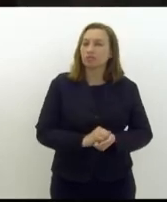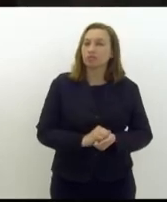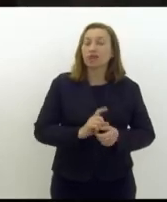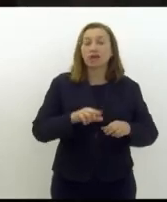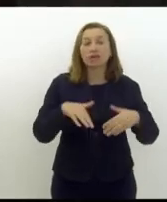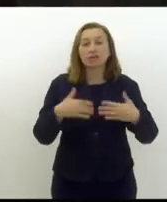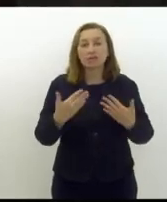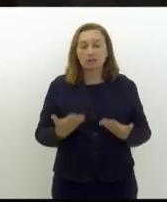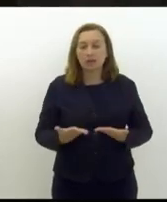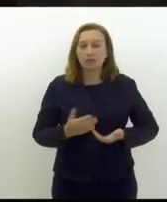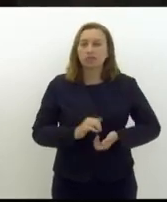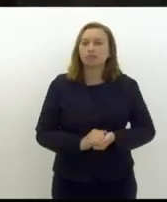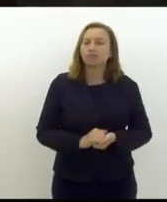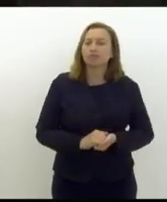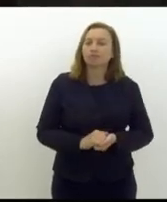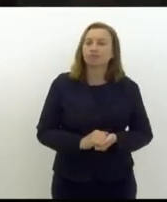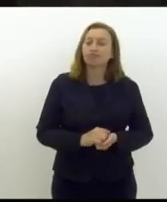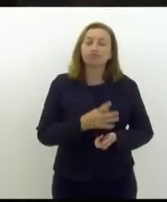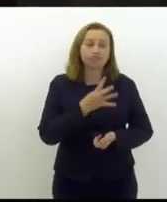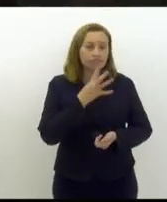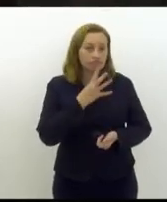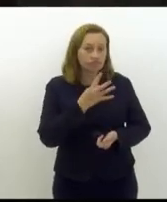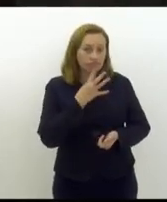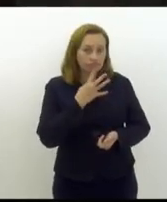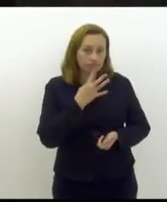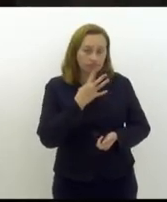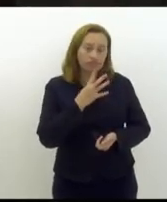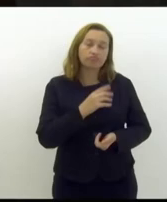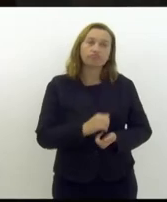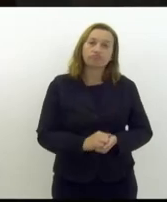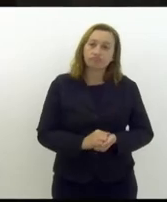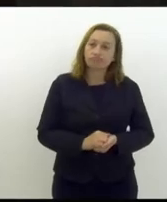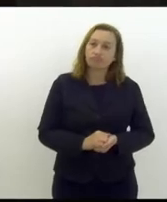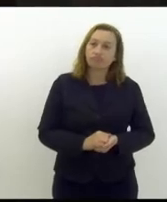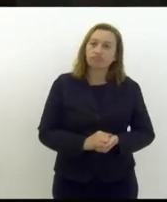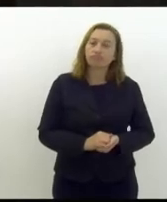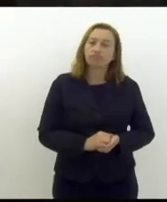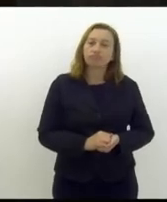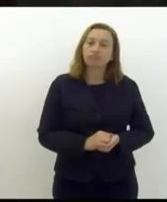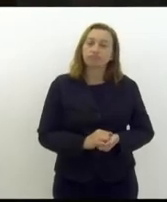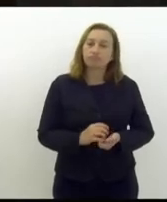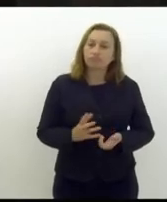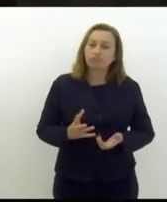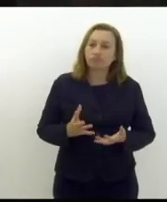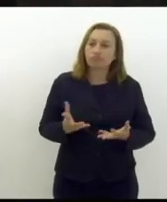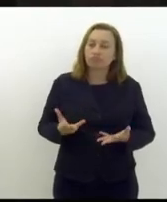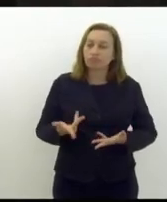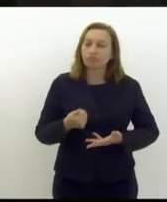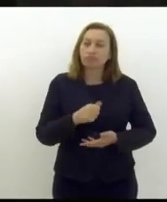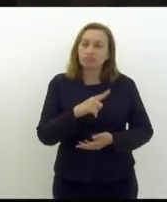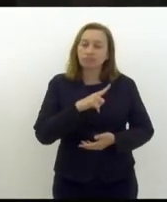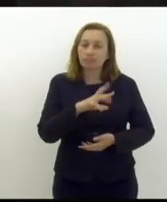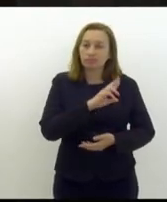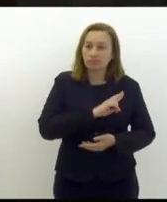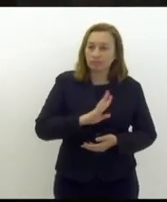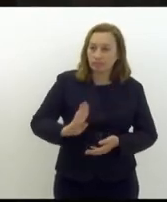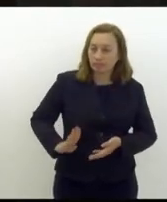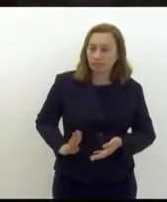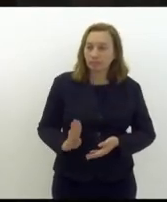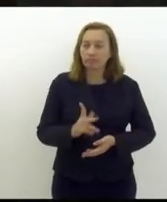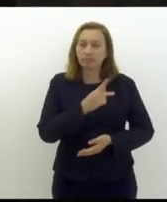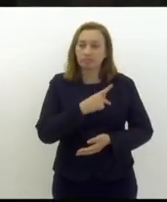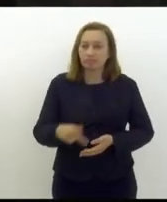forçoso reconhecer a razão que tem o presidente Rodrigo Bacelar que tem defendido